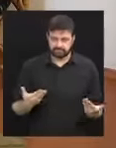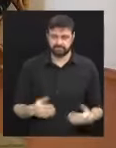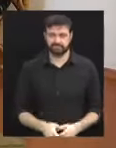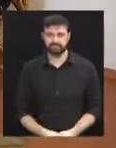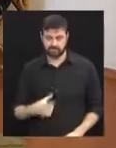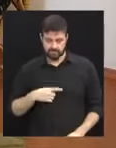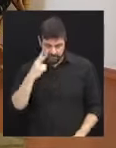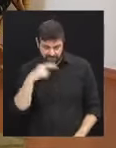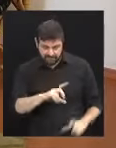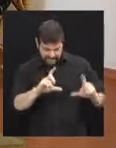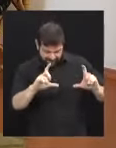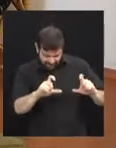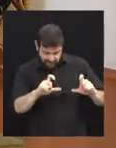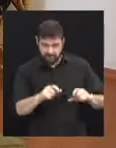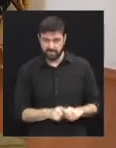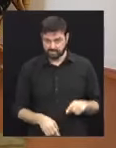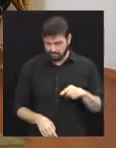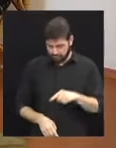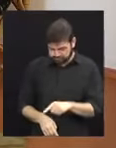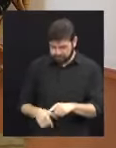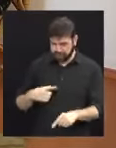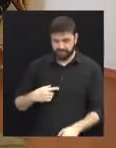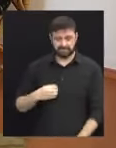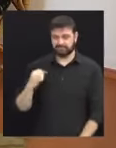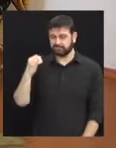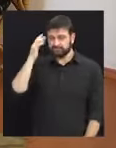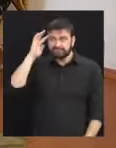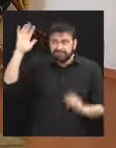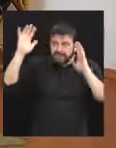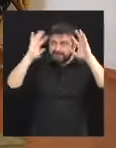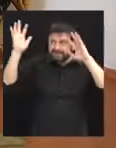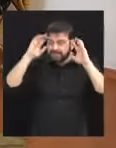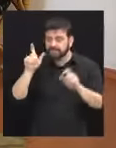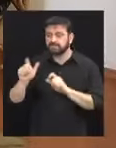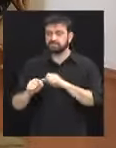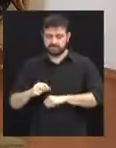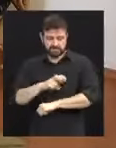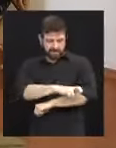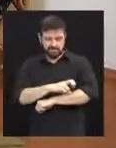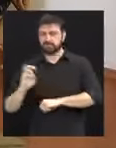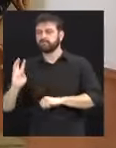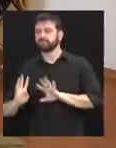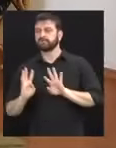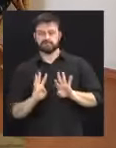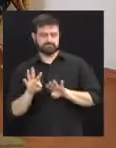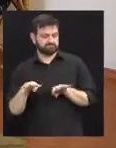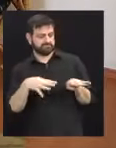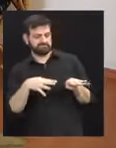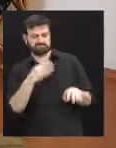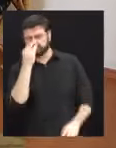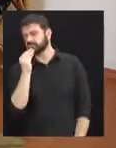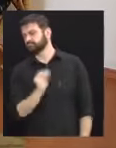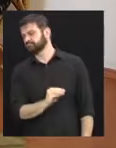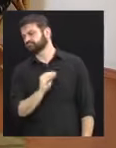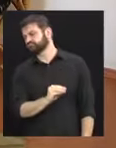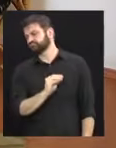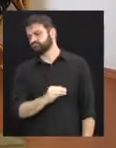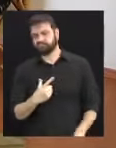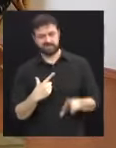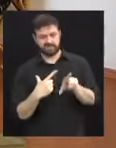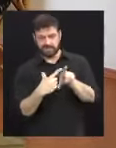as fotos dele, assim, não consigo imaginar uma pessoa, quantas passaram por ele e não se sensibilizaram, né? Talvez a pessoa